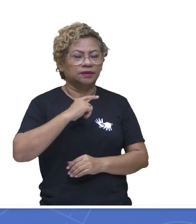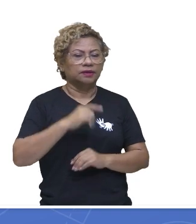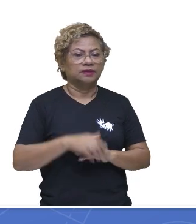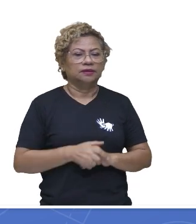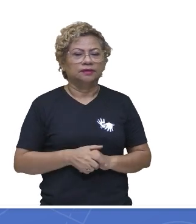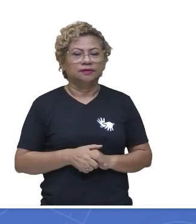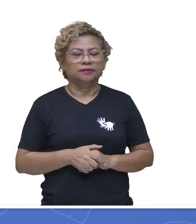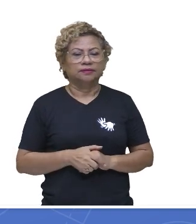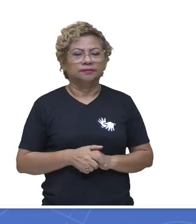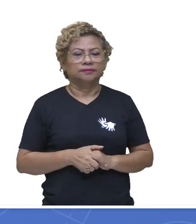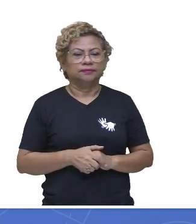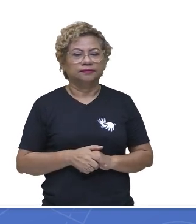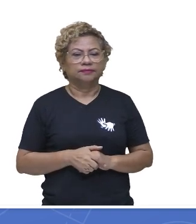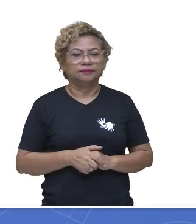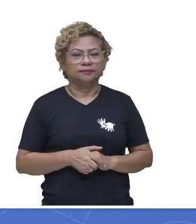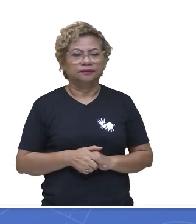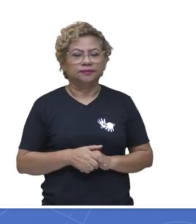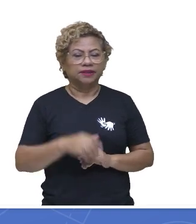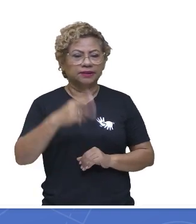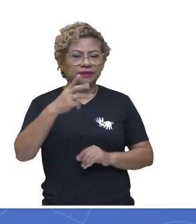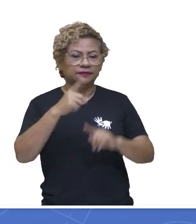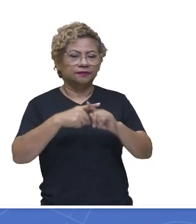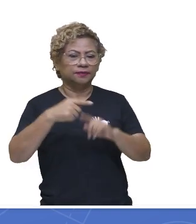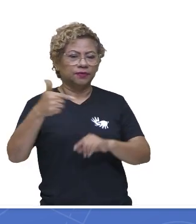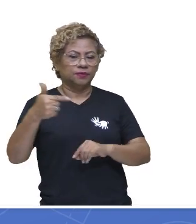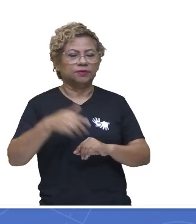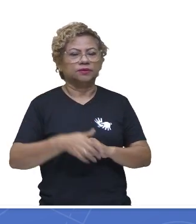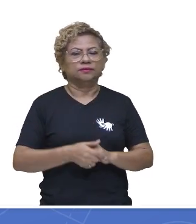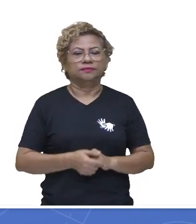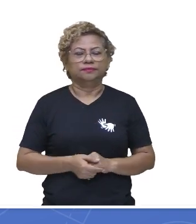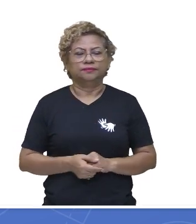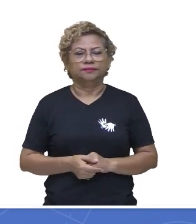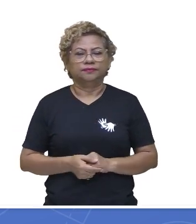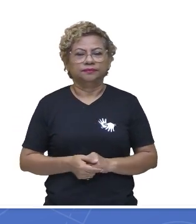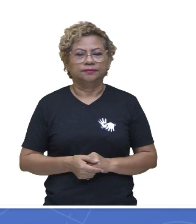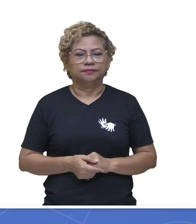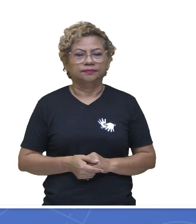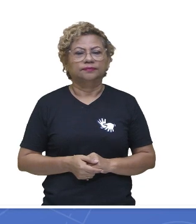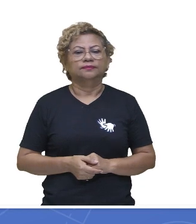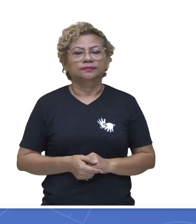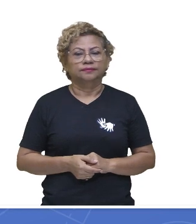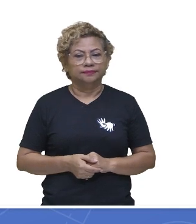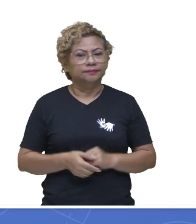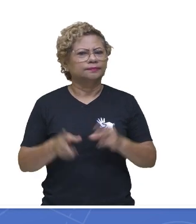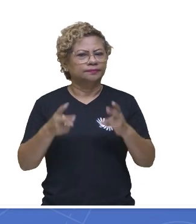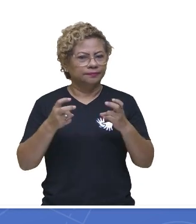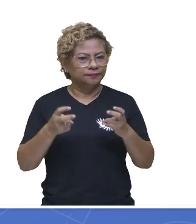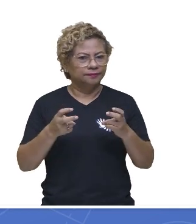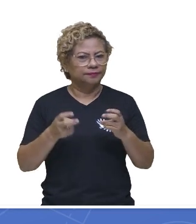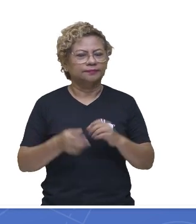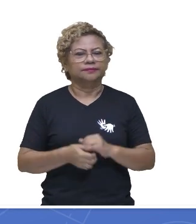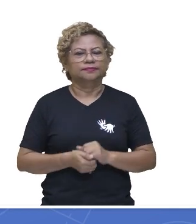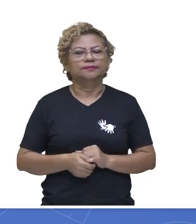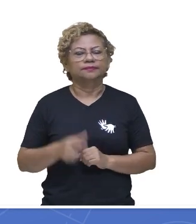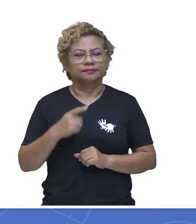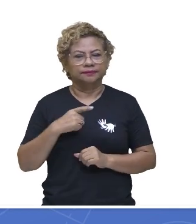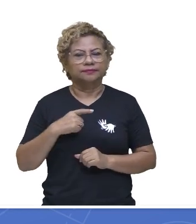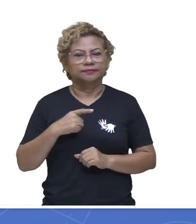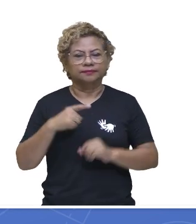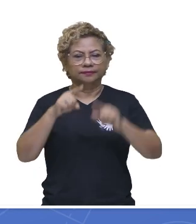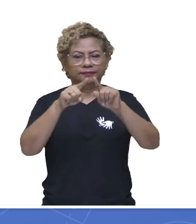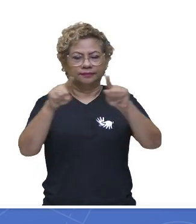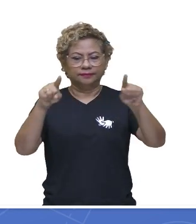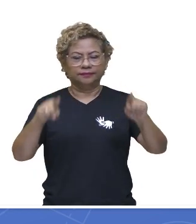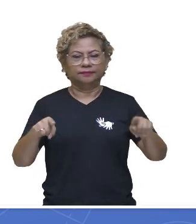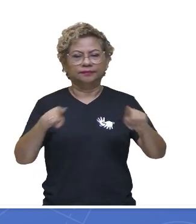aqui, né, professor? Matriz 3 por 2, tá? Ou seja, é uma matriz que